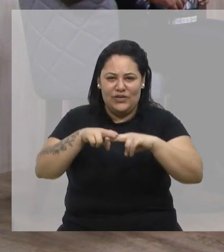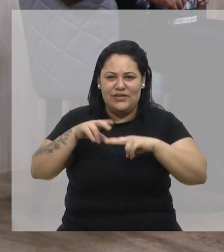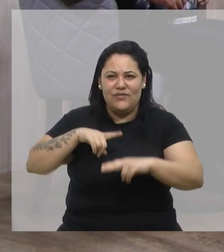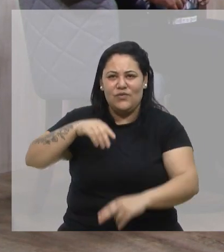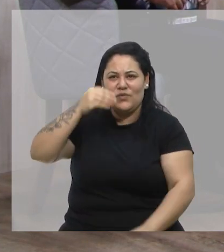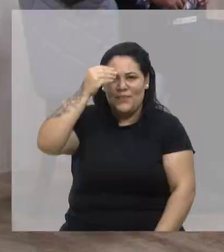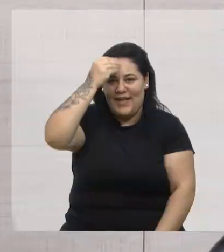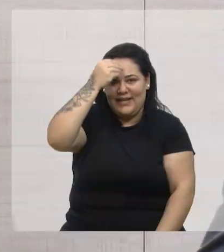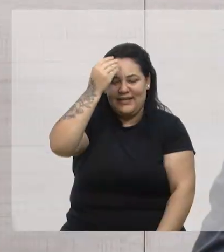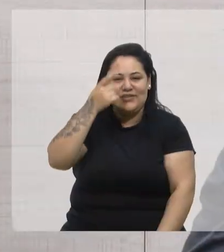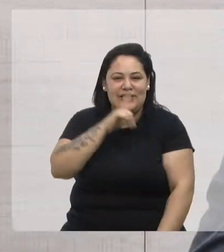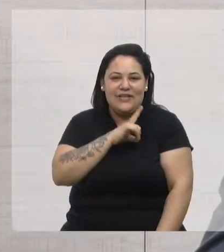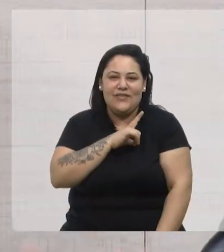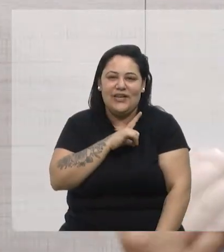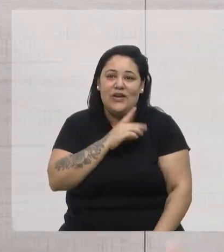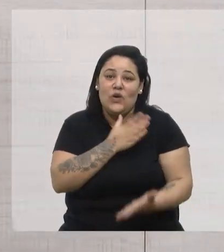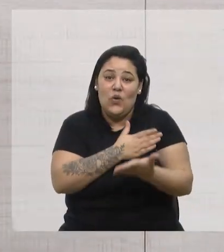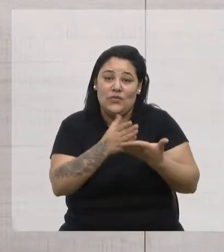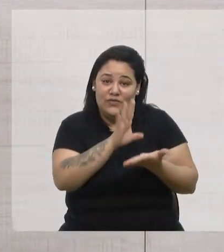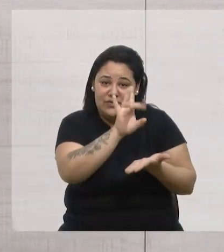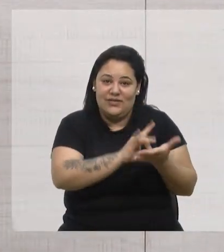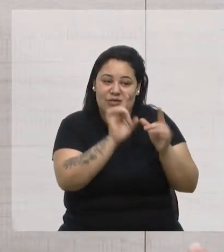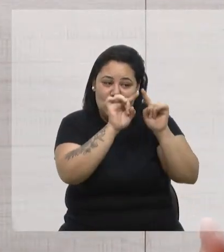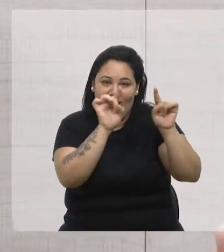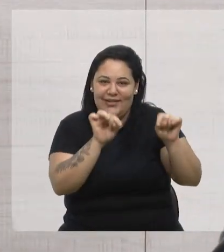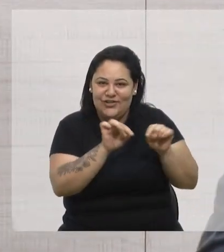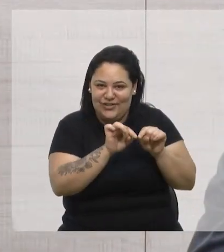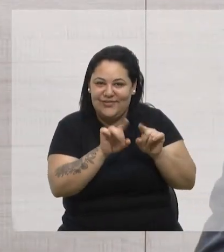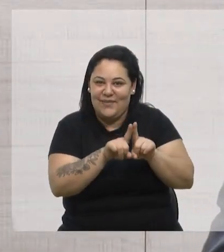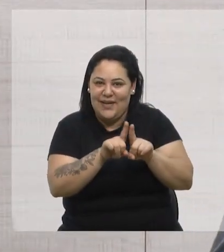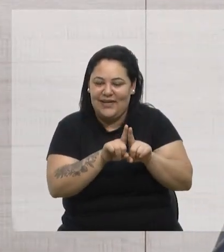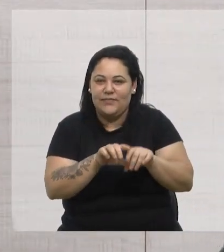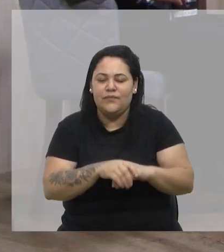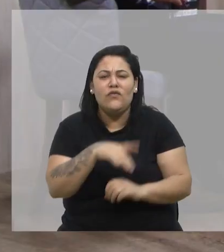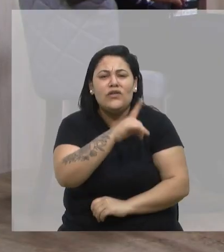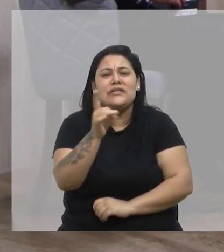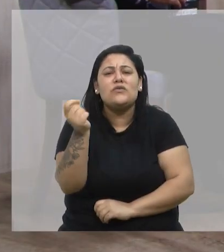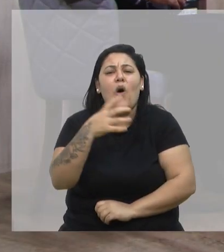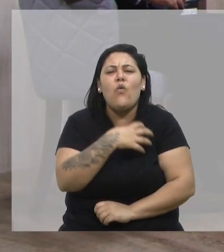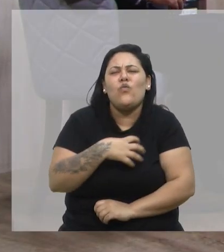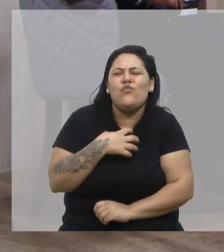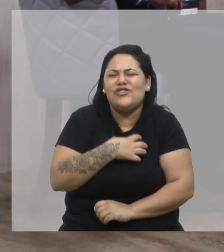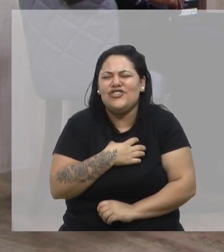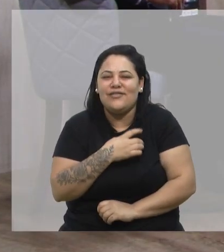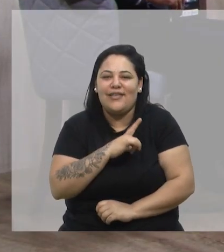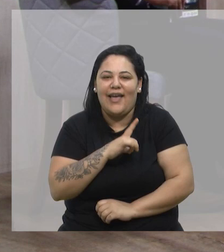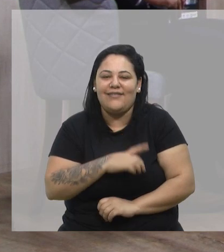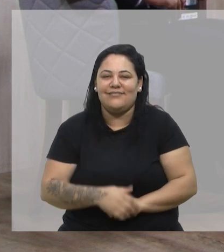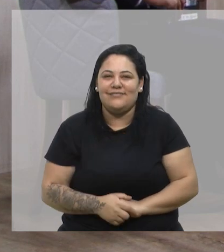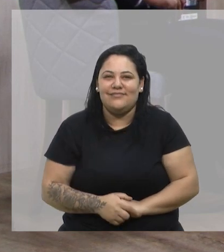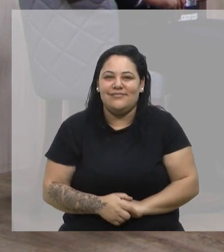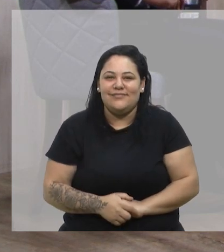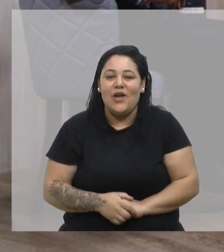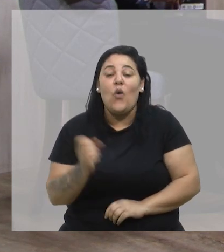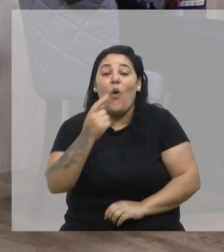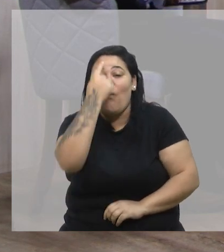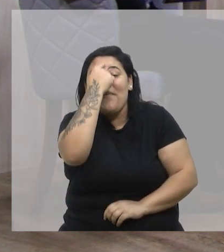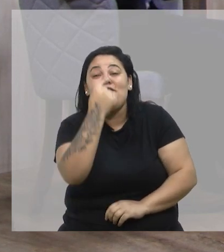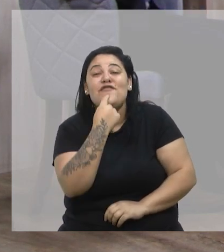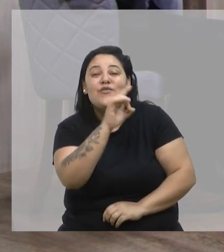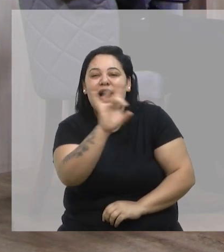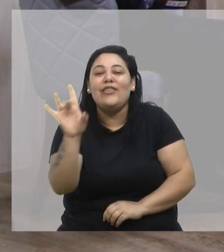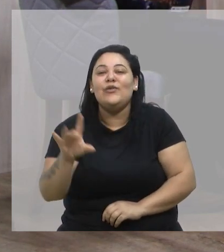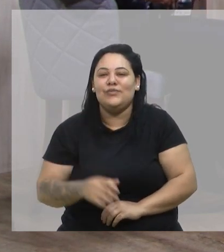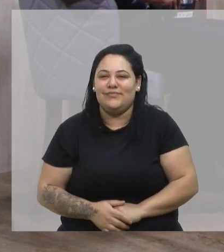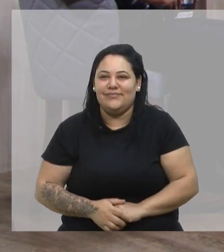de maneira quase mundial, se originou das tirinhas, né? E você se enquadra em qual estilo? Eu acho Vocês que se